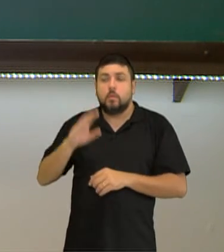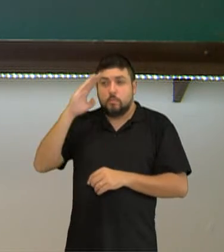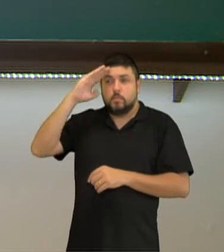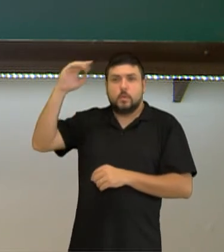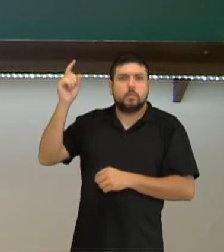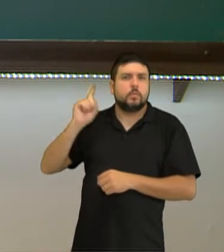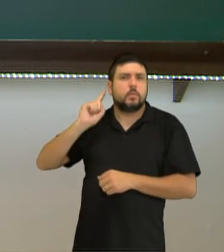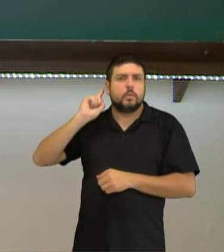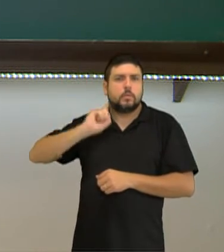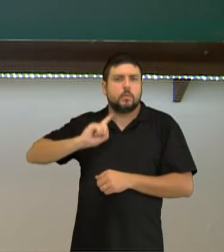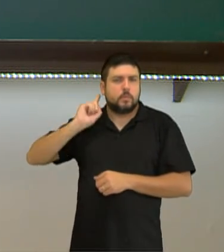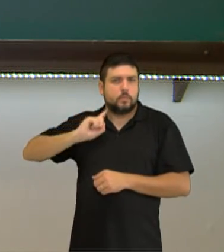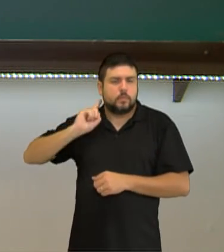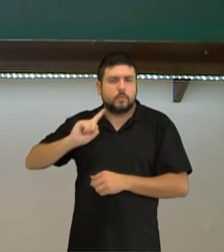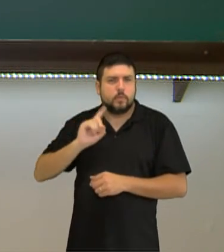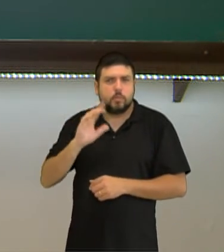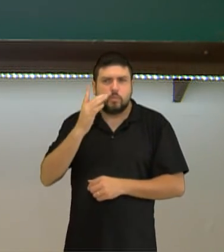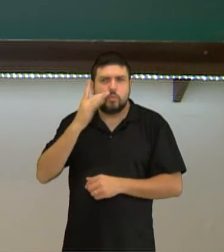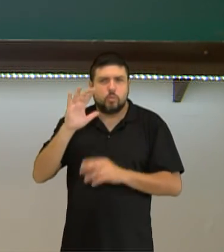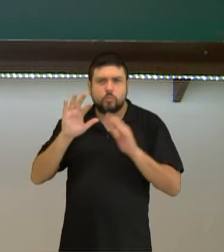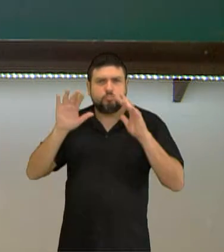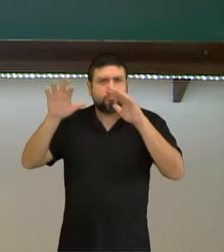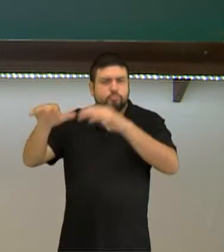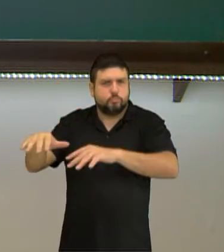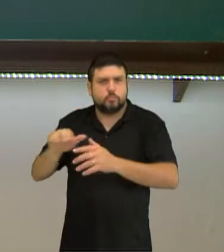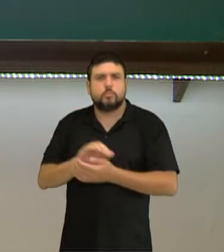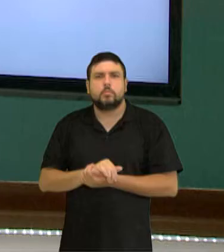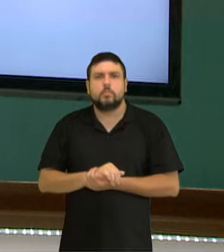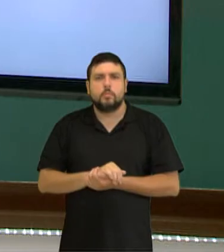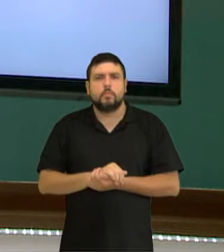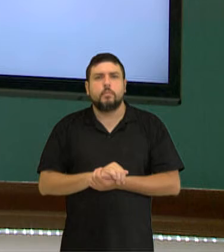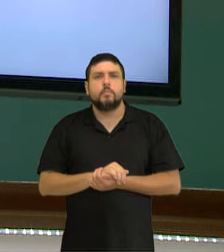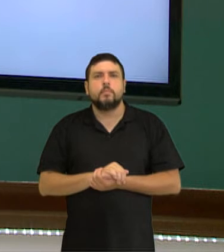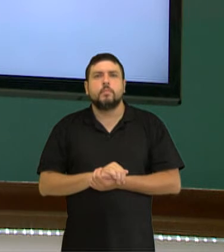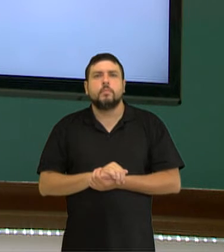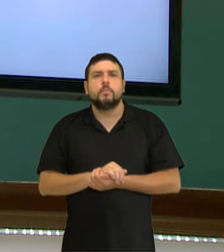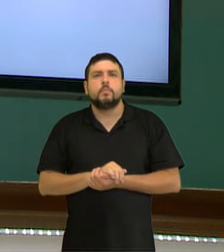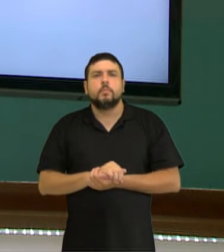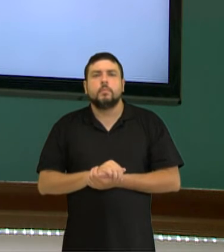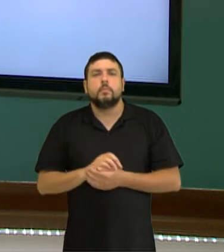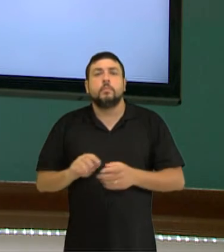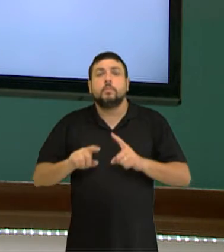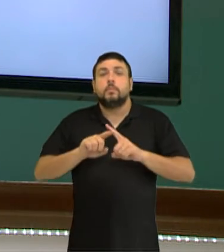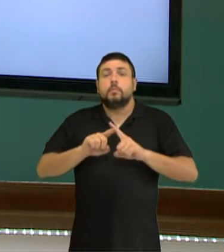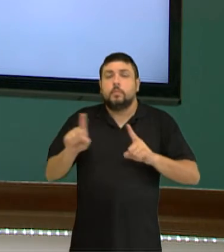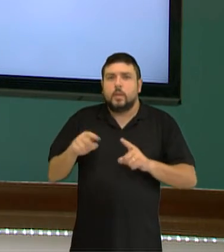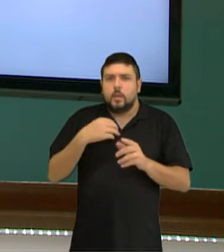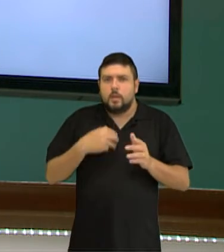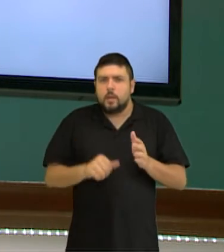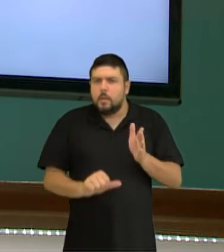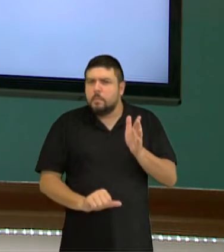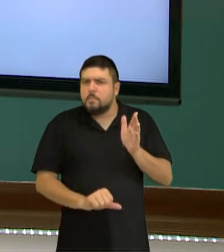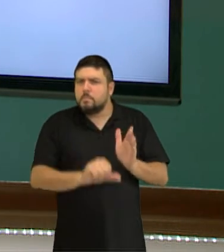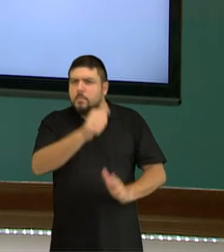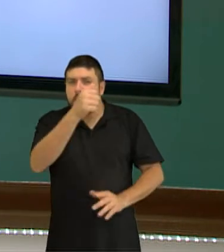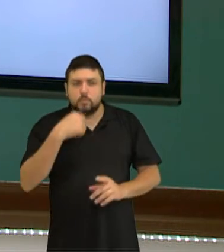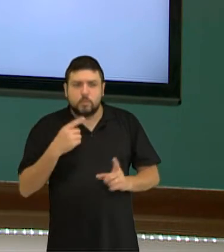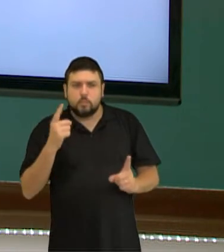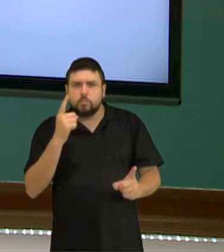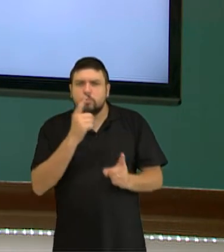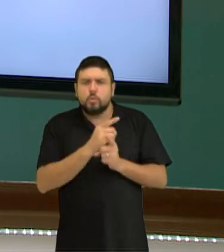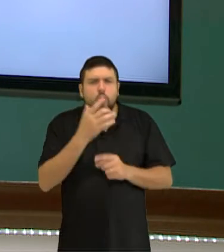da mineração aurífera do Brasil naquele período. Porém, no início, as primeiras quantidades encontradas de ouro eram